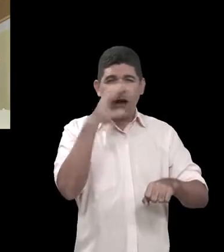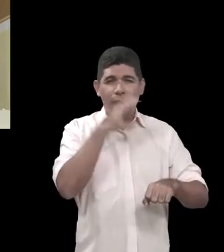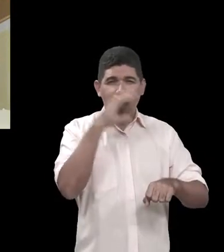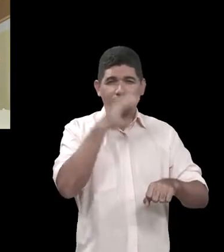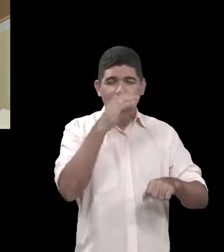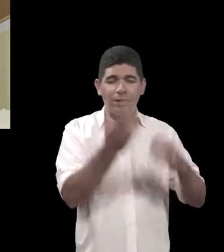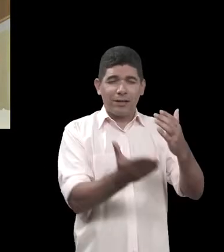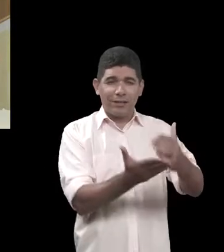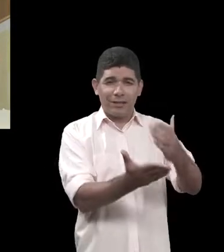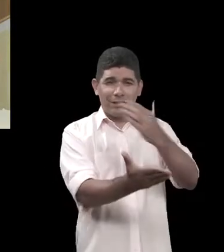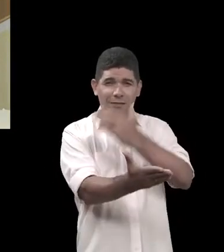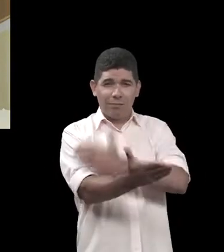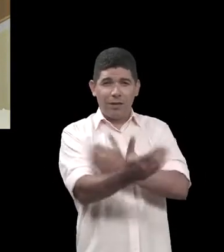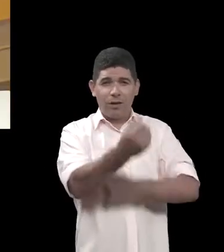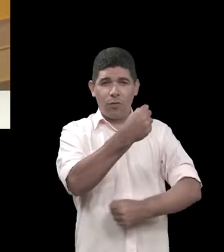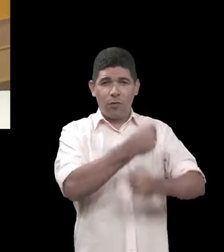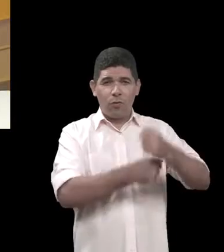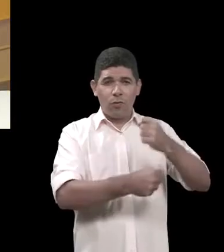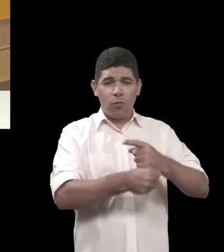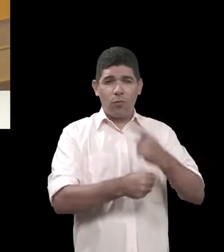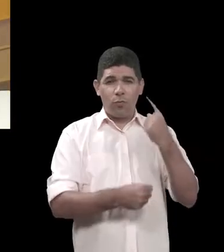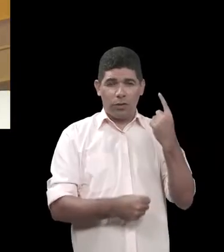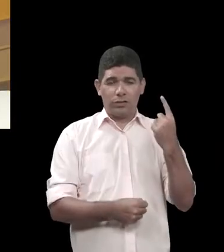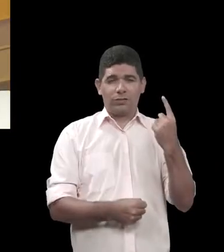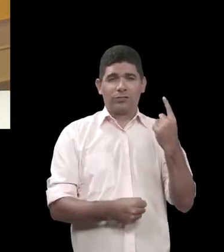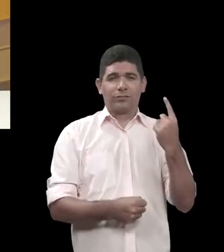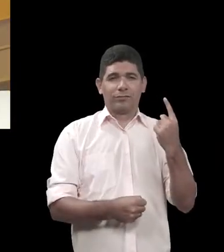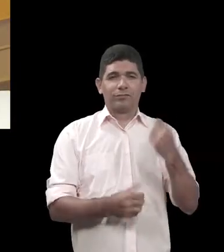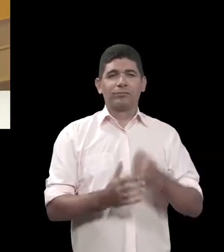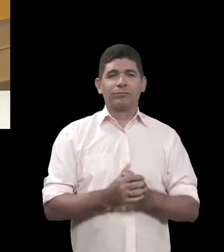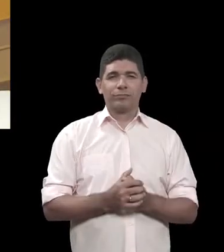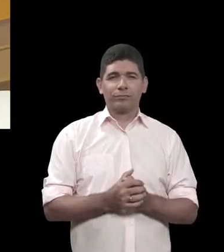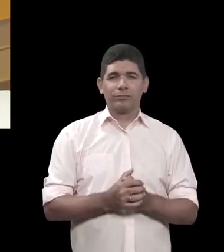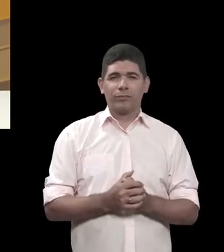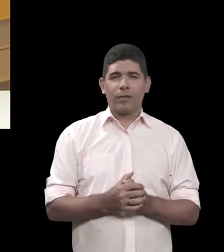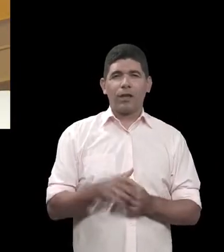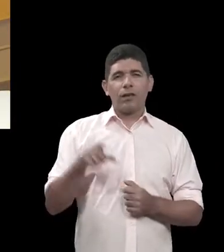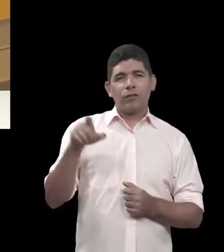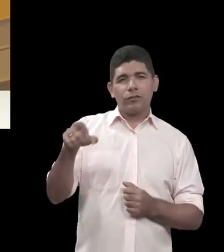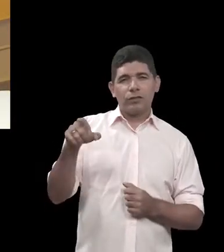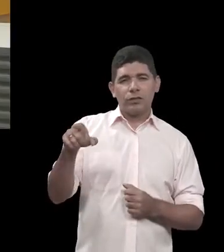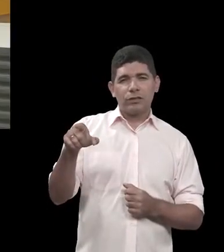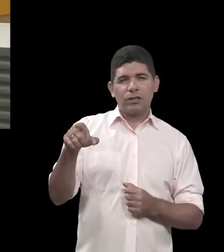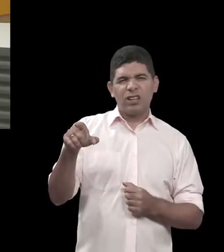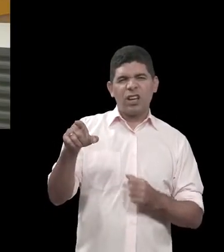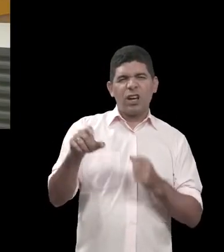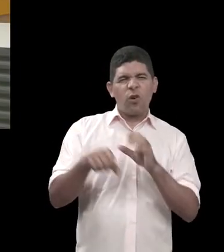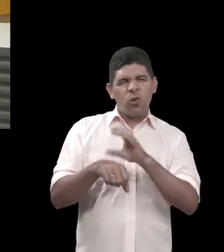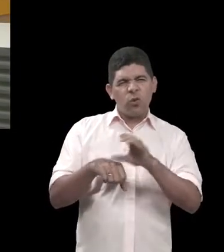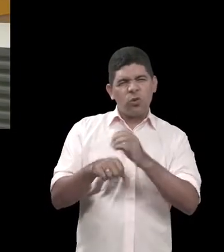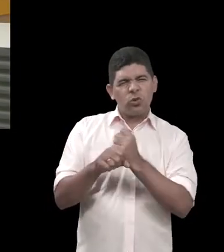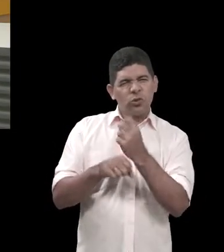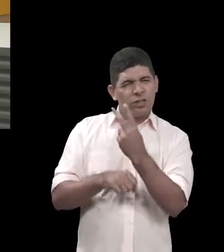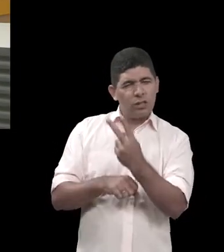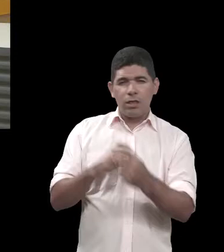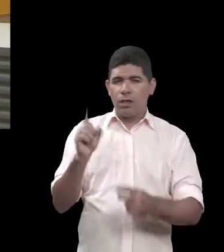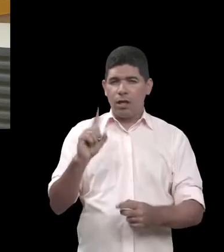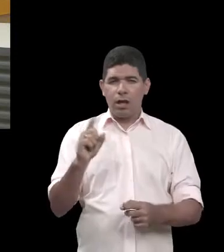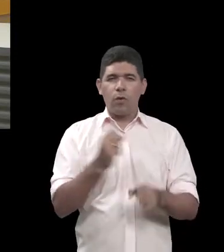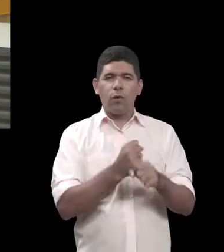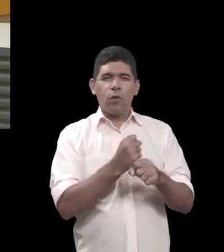1. Então o curso tem a duração de 2 anos? 4 anos e meio. Ah, sim, você já estava... E são quantas disciplinas, mais ou